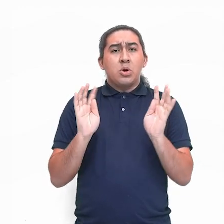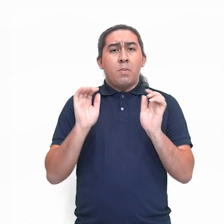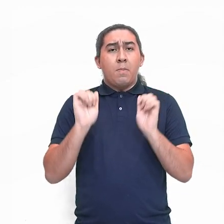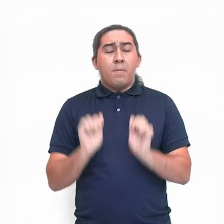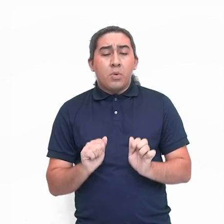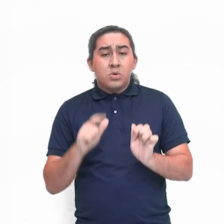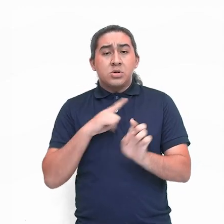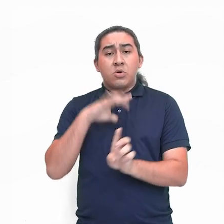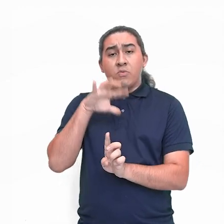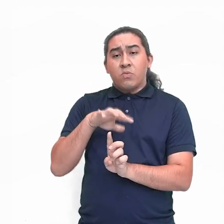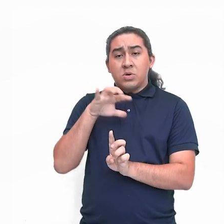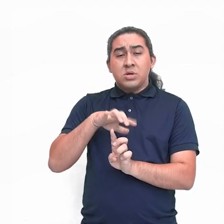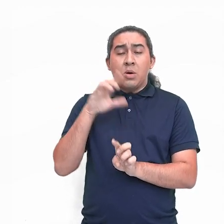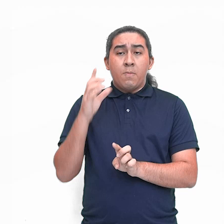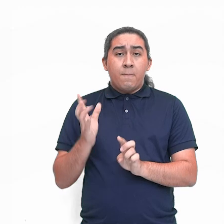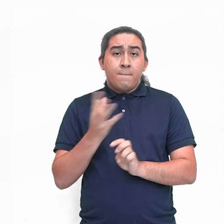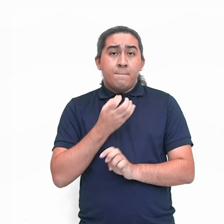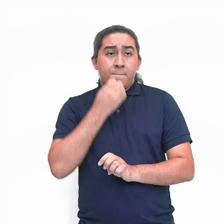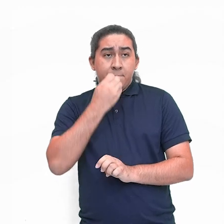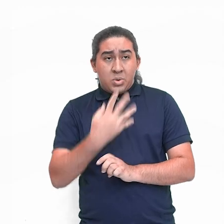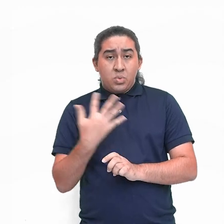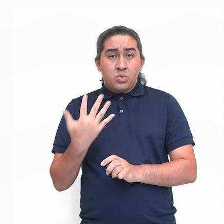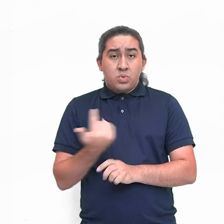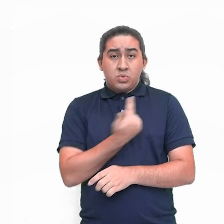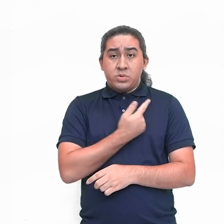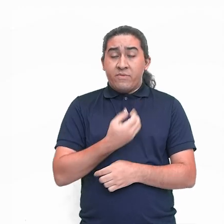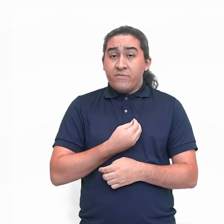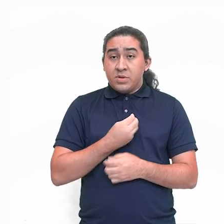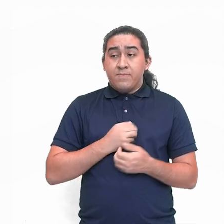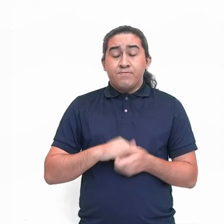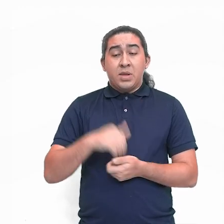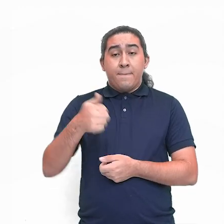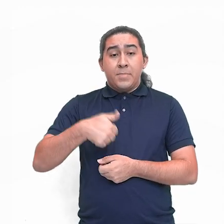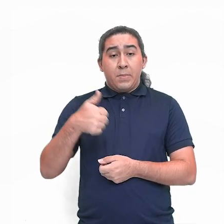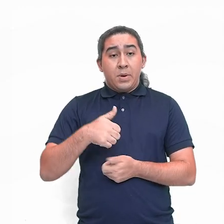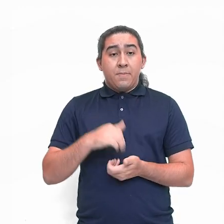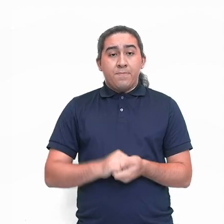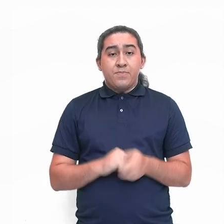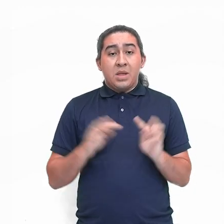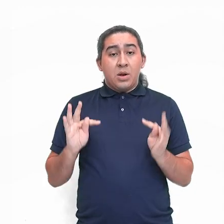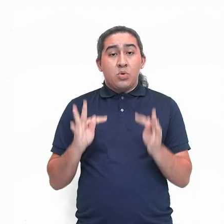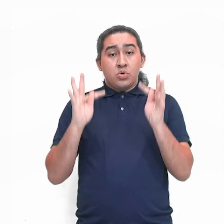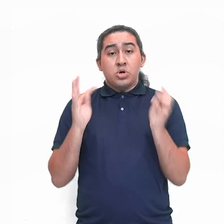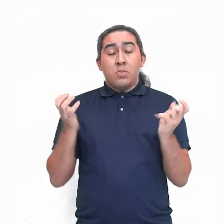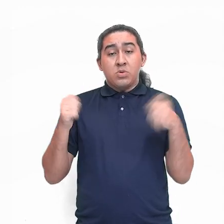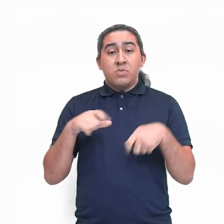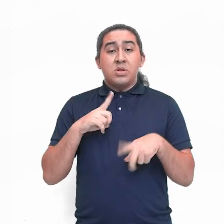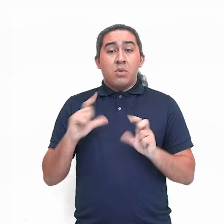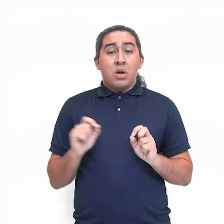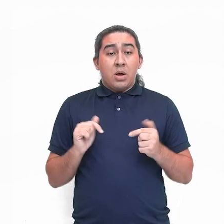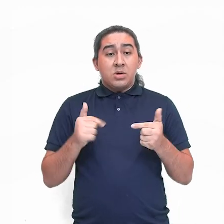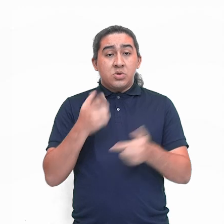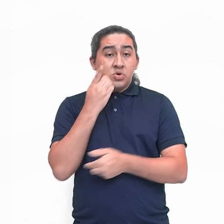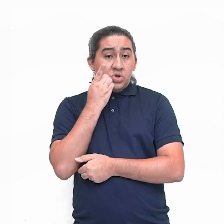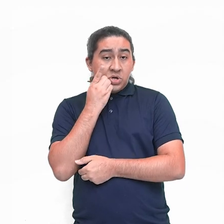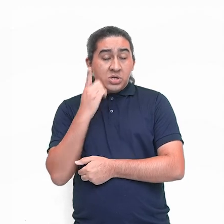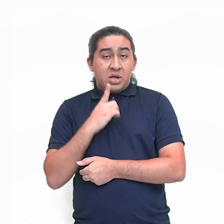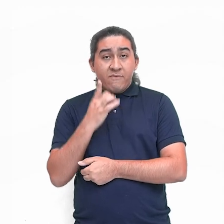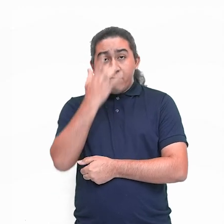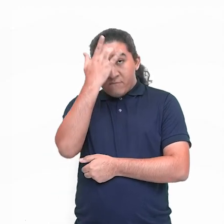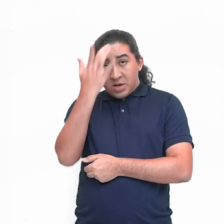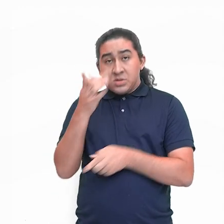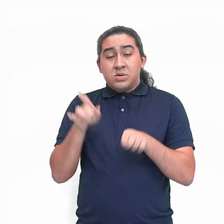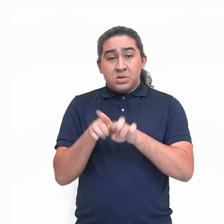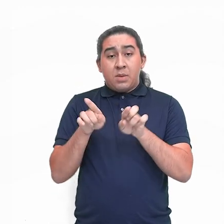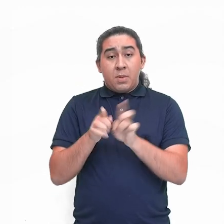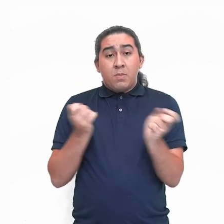pode impactar positivamente a nossa qualidade de vida? Primeiro ponto, a tecnologia ela torna as tarefas do dia a dia mais